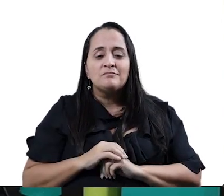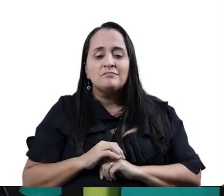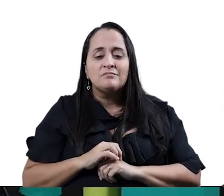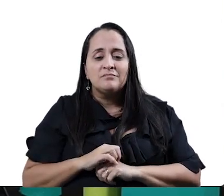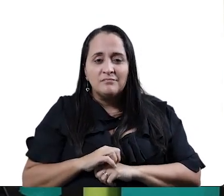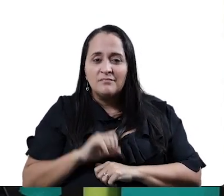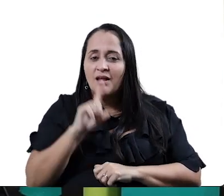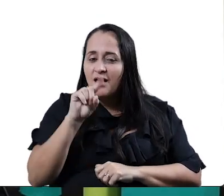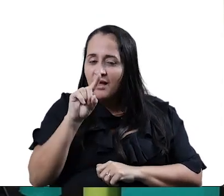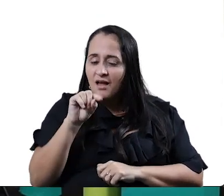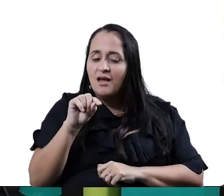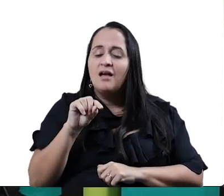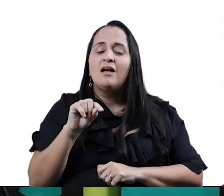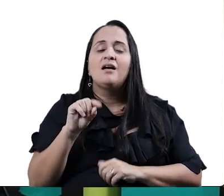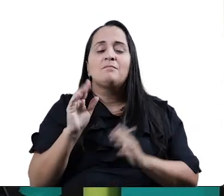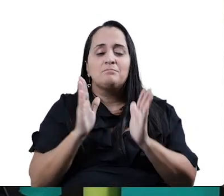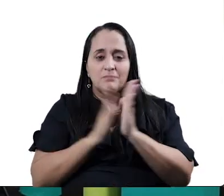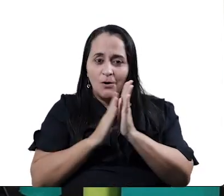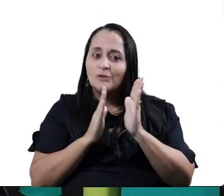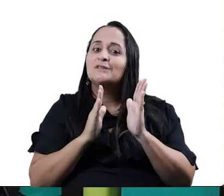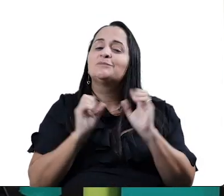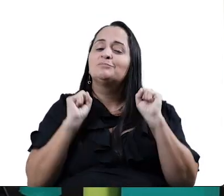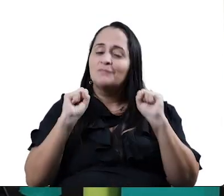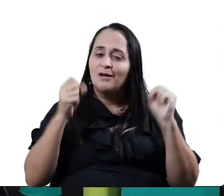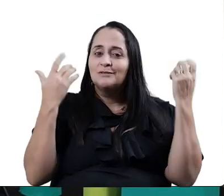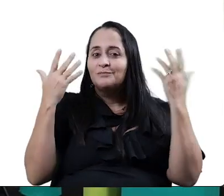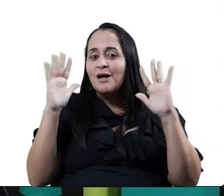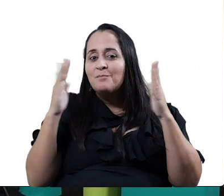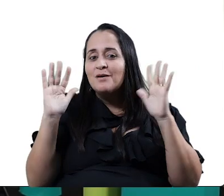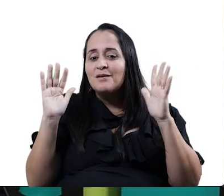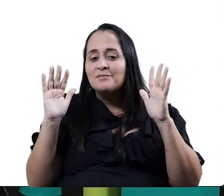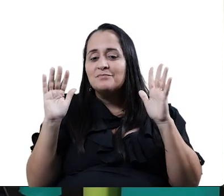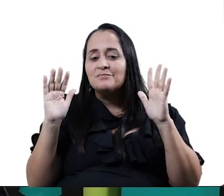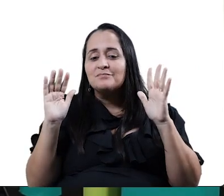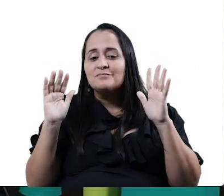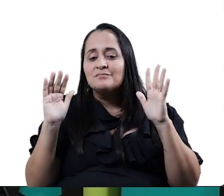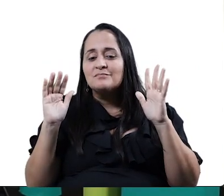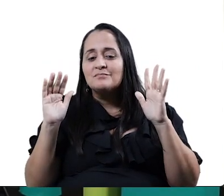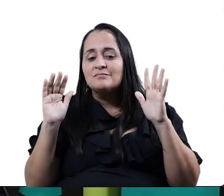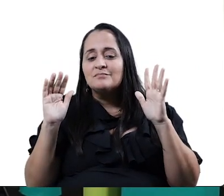Camarão é comida? É. Pode bater palma. E o que mais?